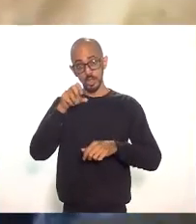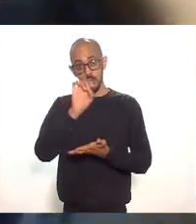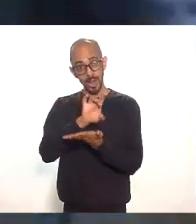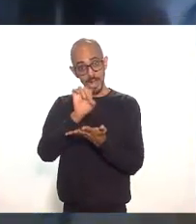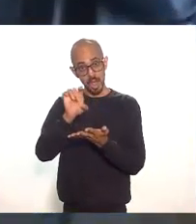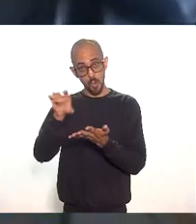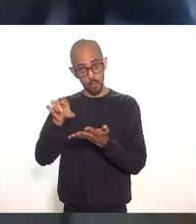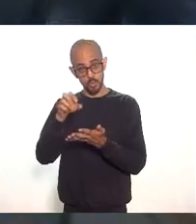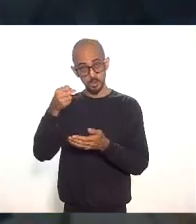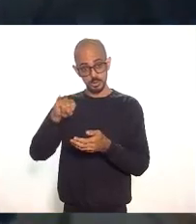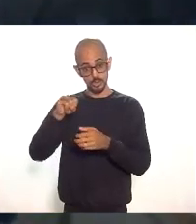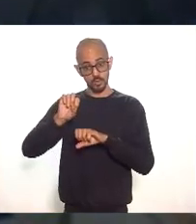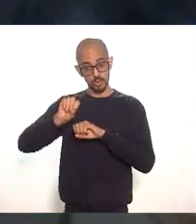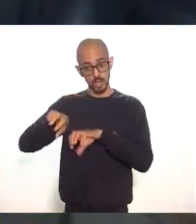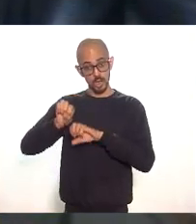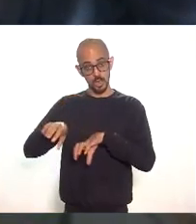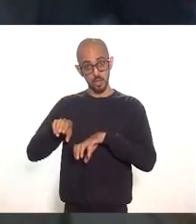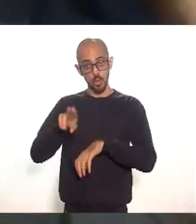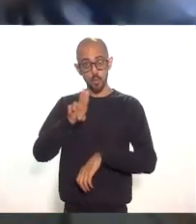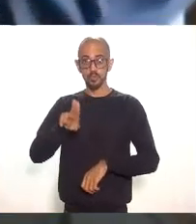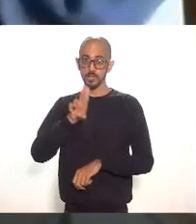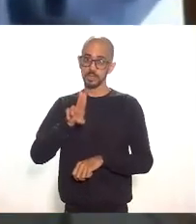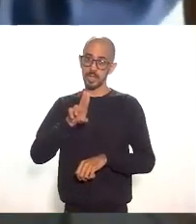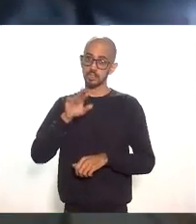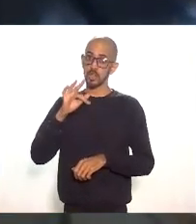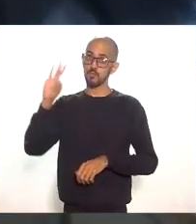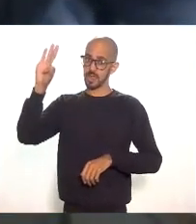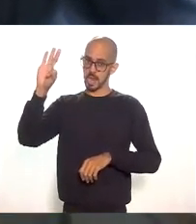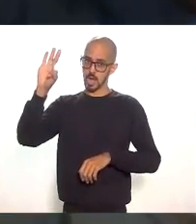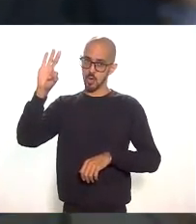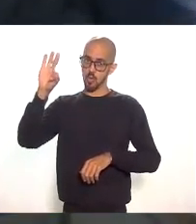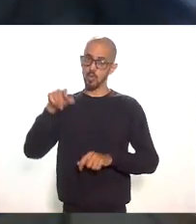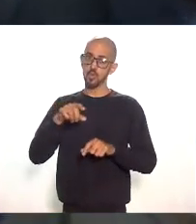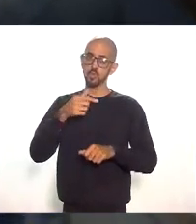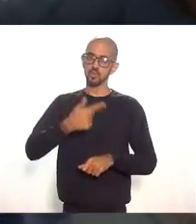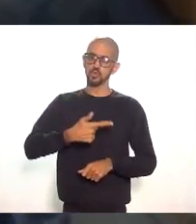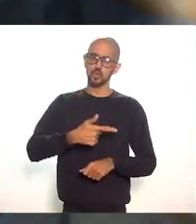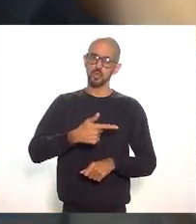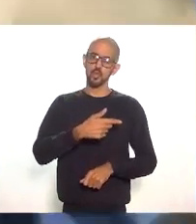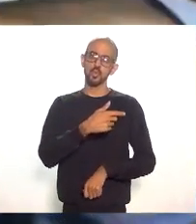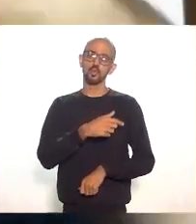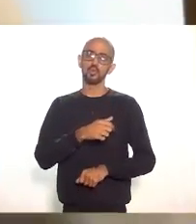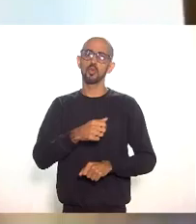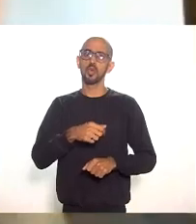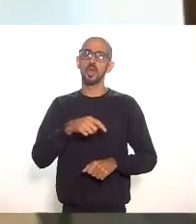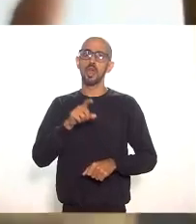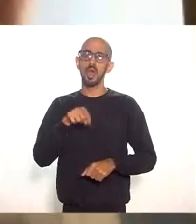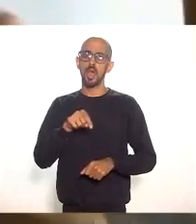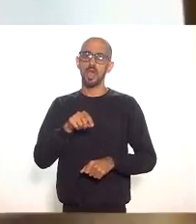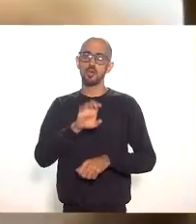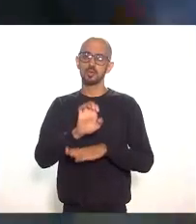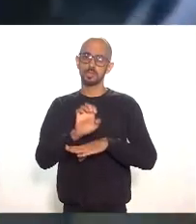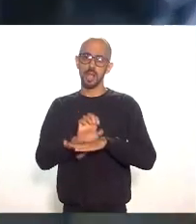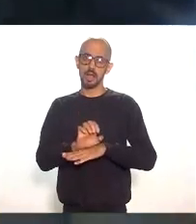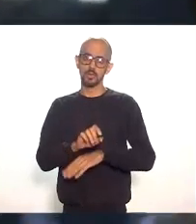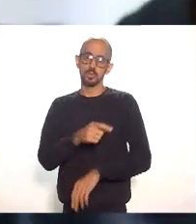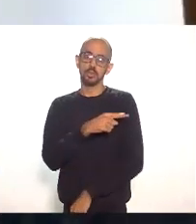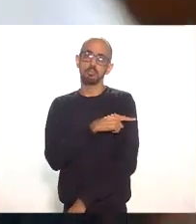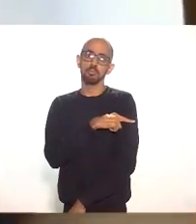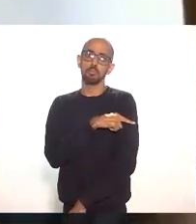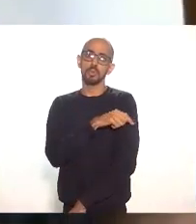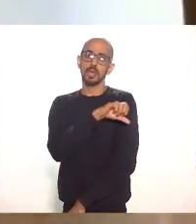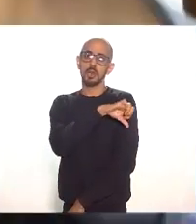né? Universidade, a União, segundo grau, Estado, primeiro grau, município. Mas o